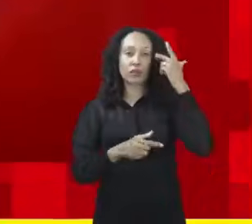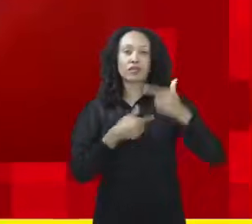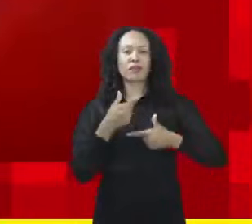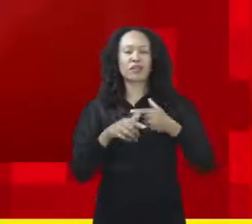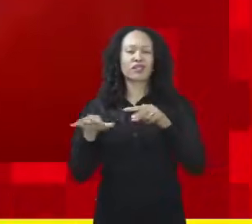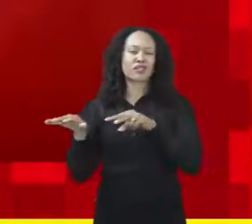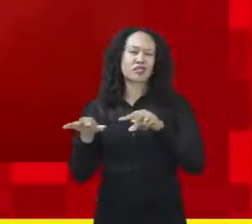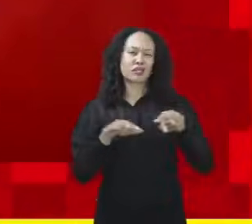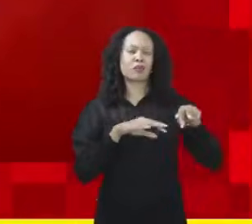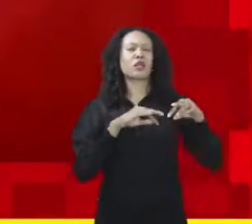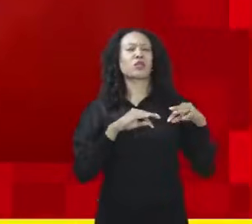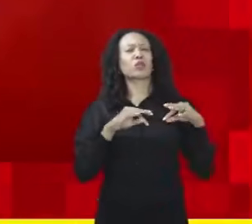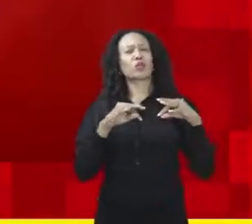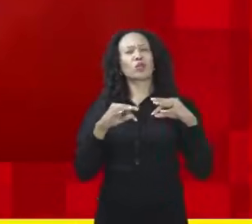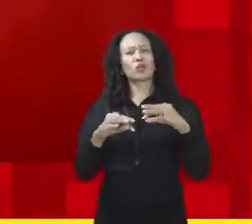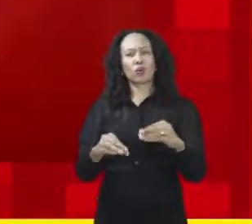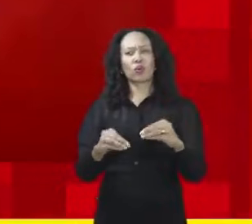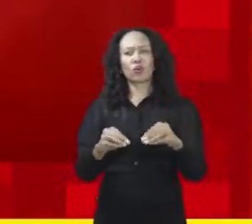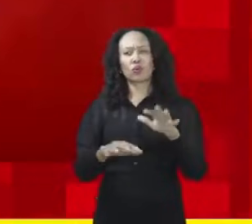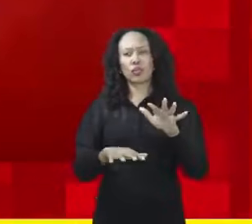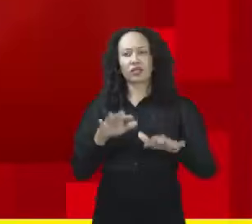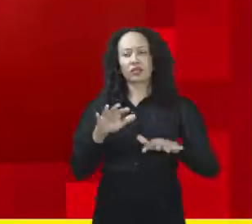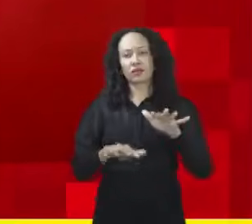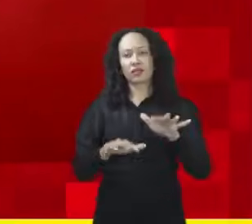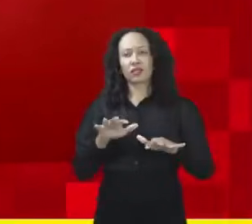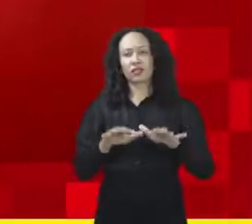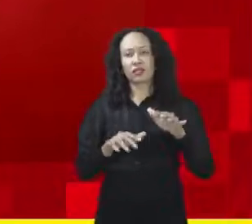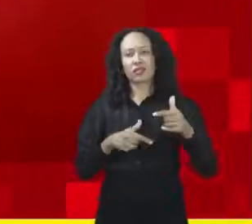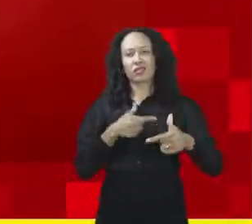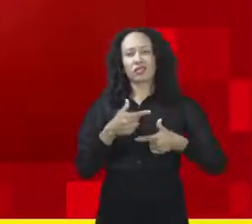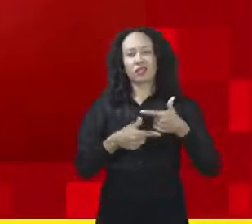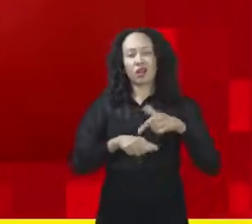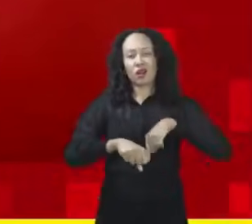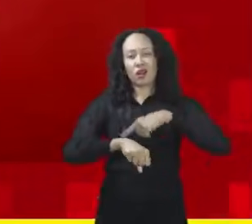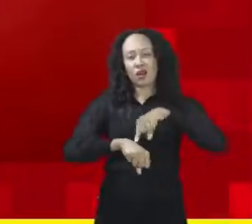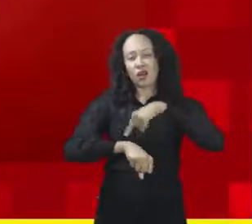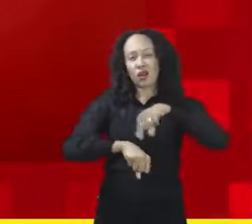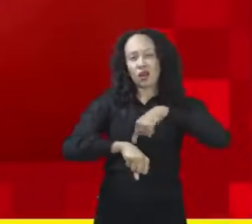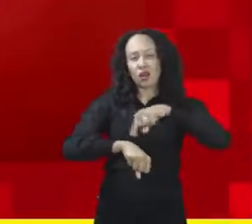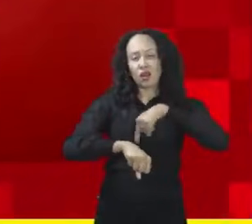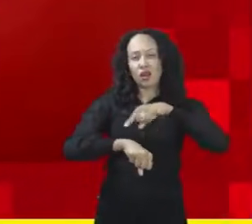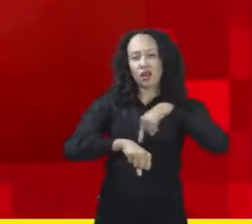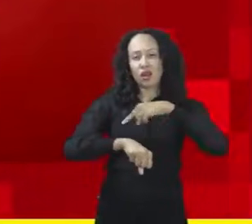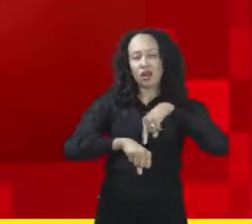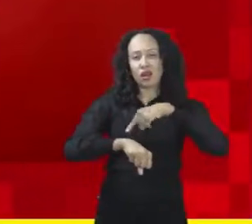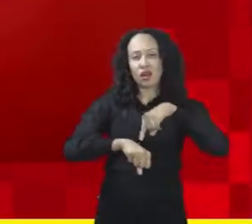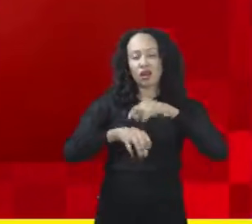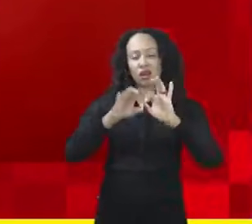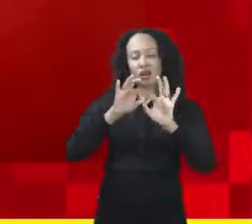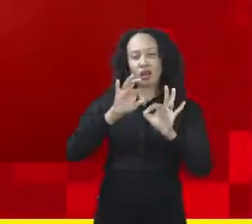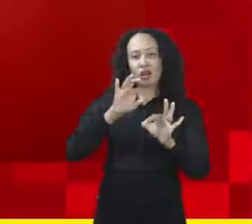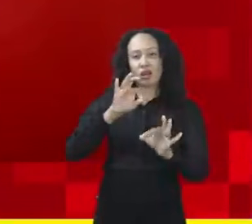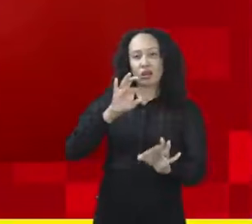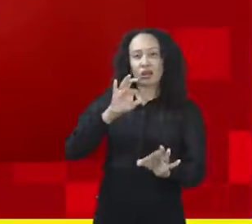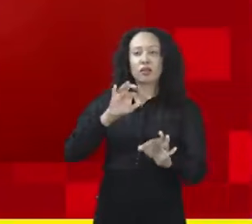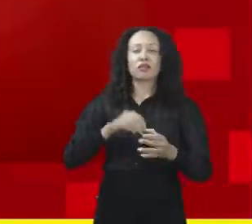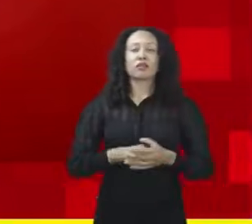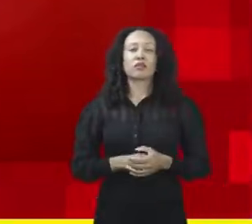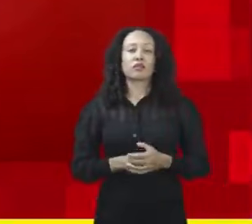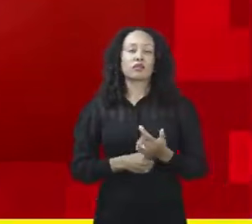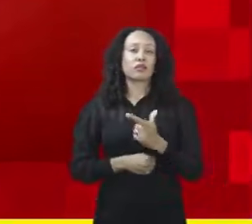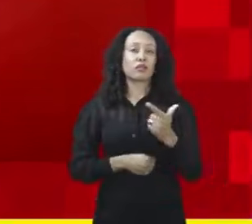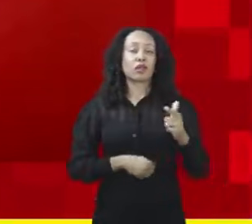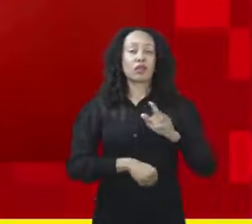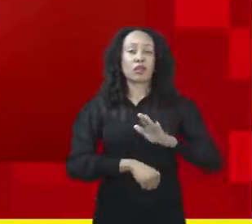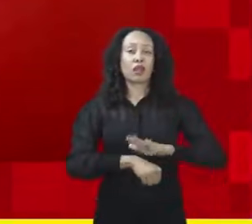semana inteira, muitas vezes em jornadas longas, e que não tem, né, o tempo